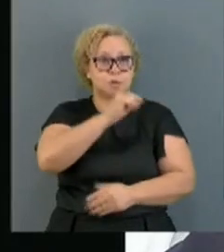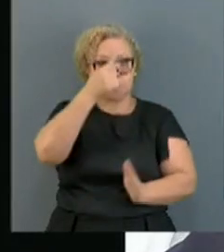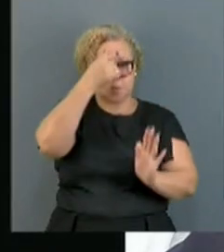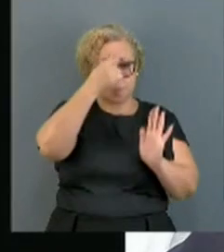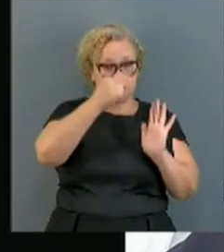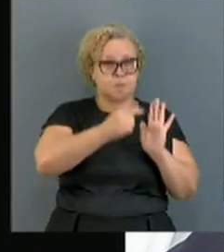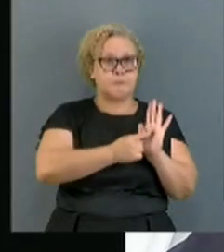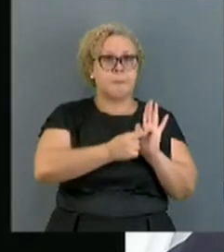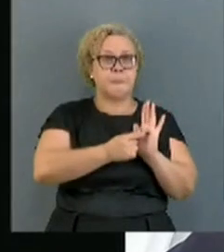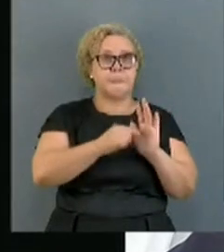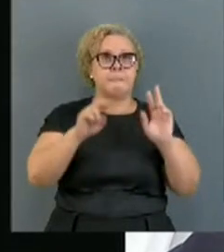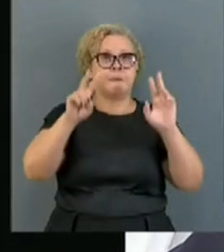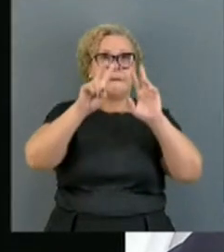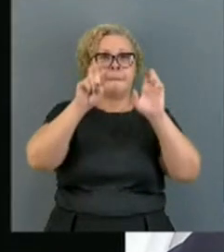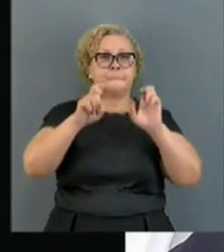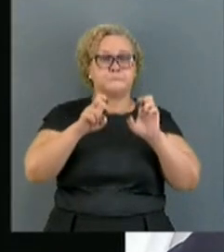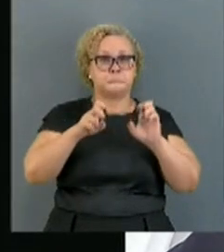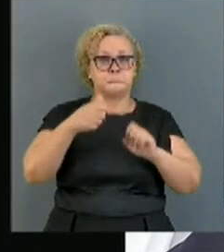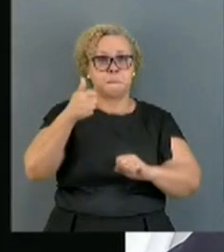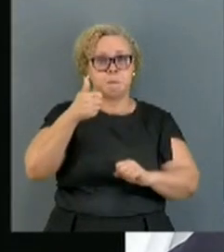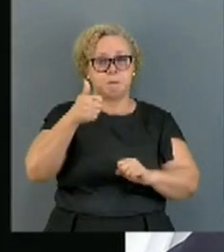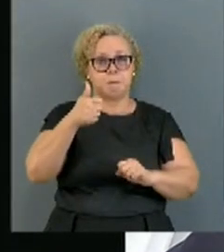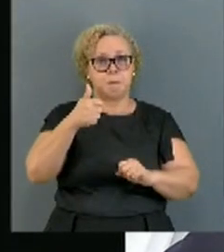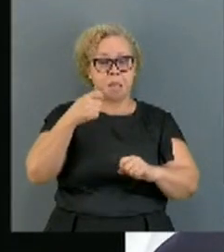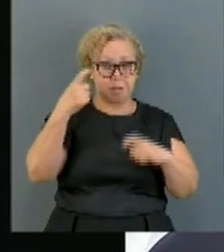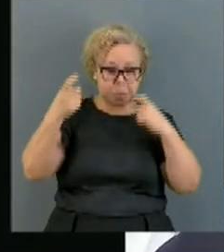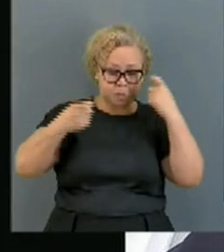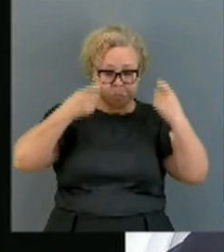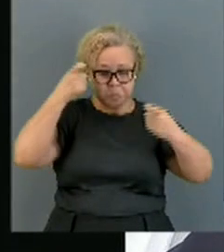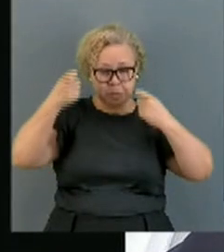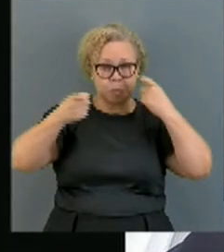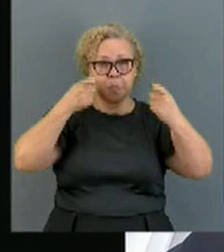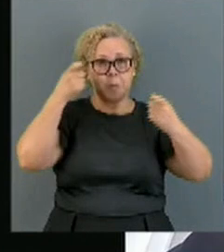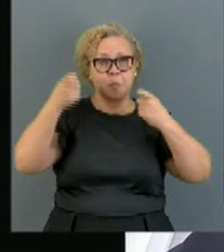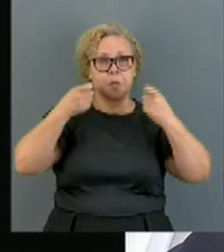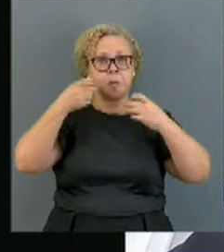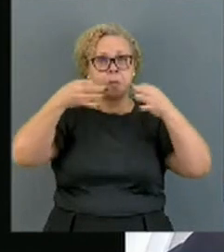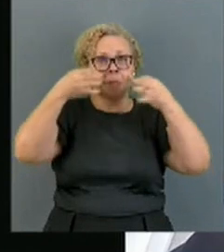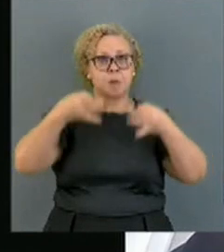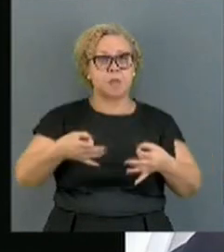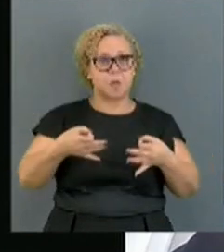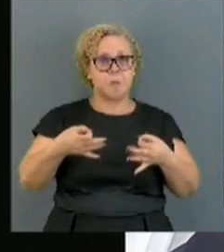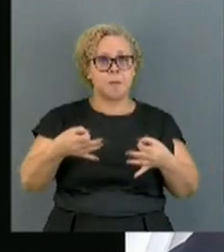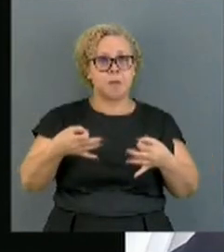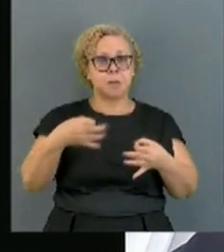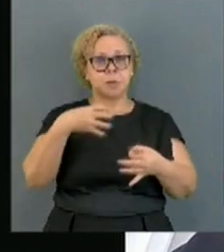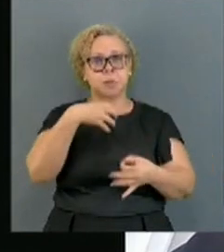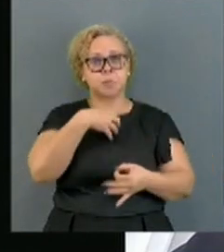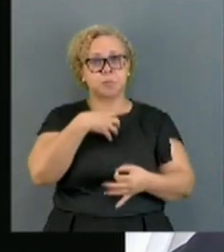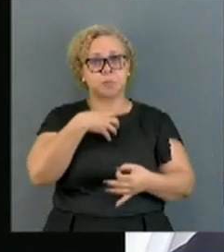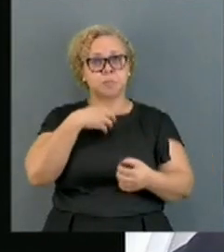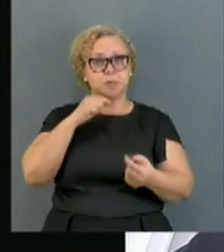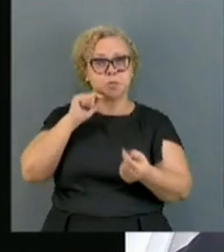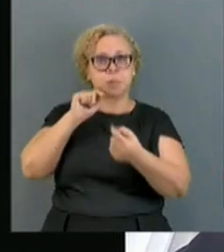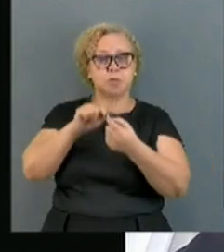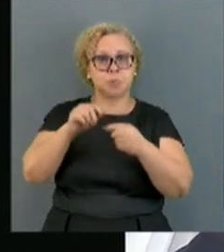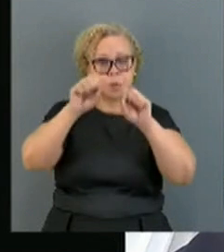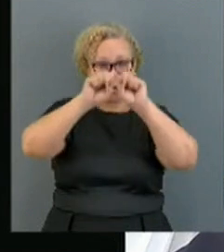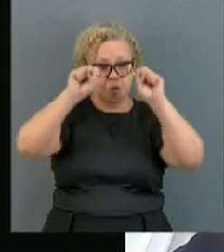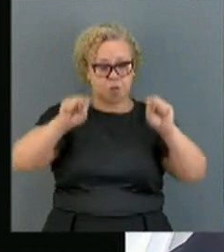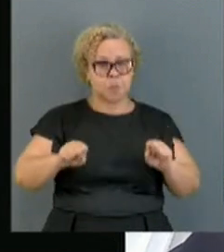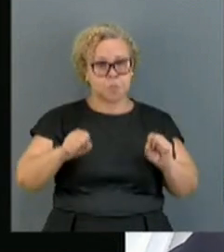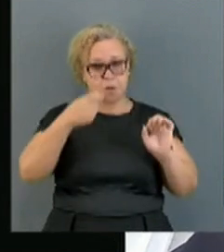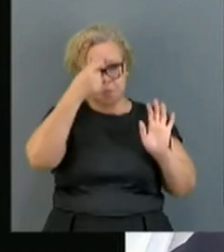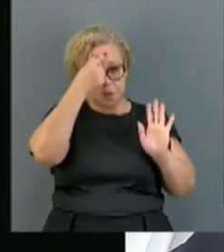Uma questão primeira e ampla que me preocupou foi exatamente no sentido de que os sistemas de inteligência artificial